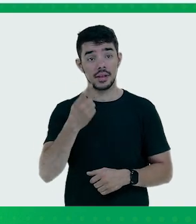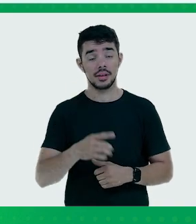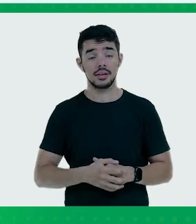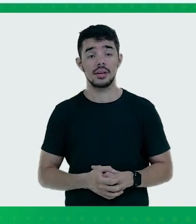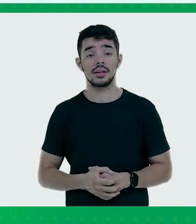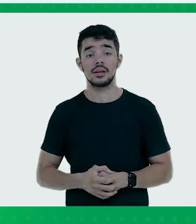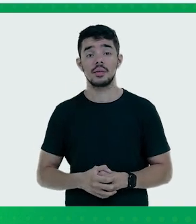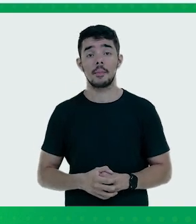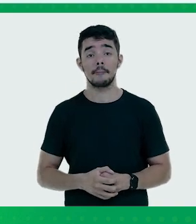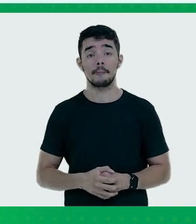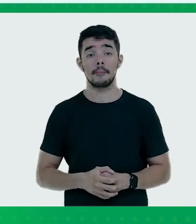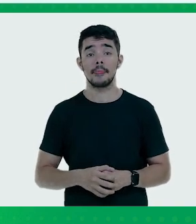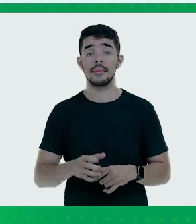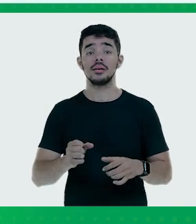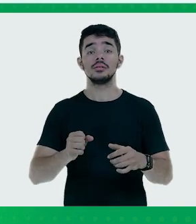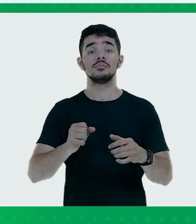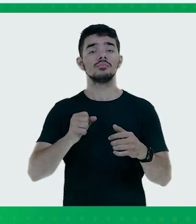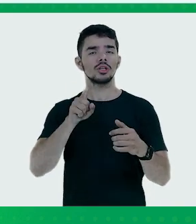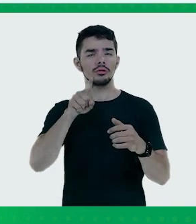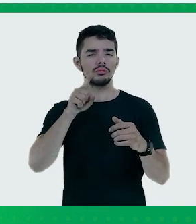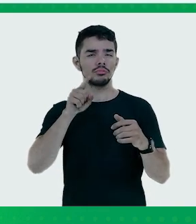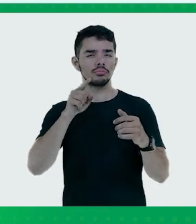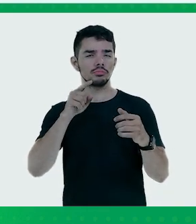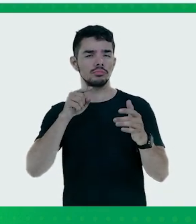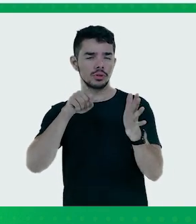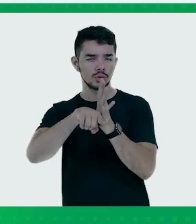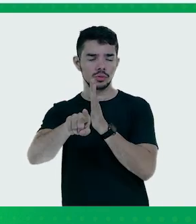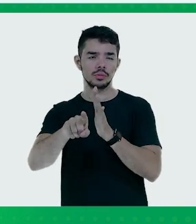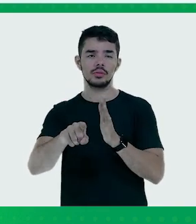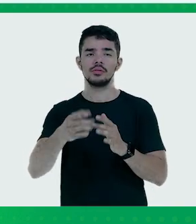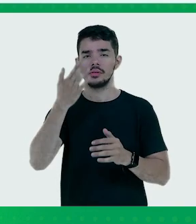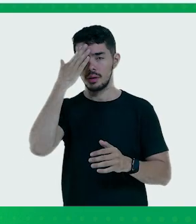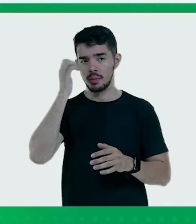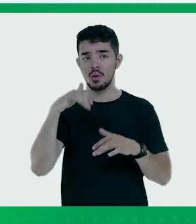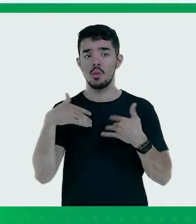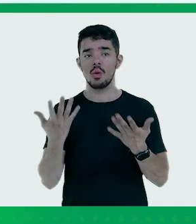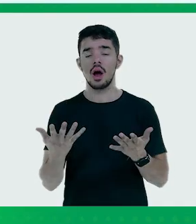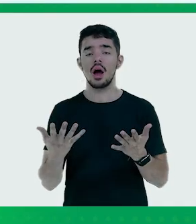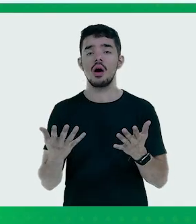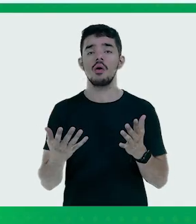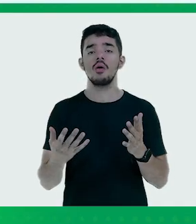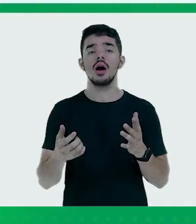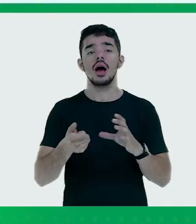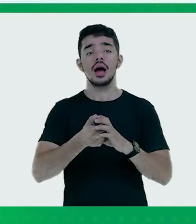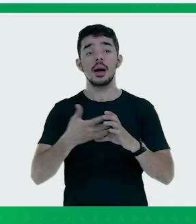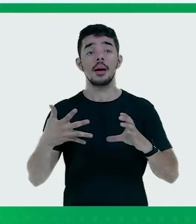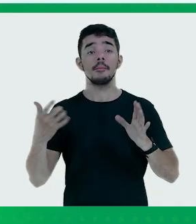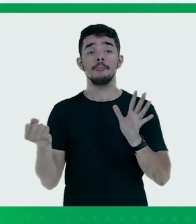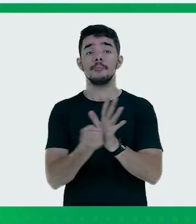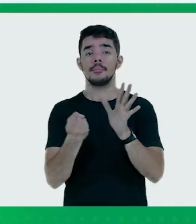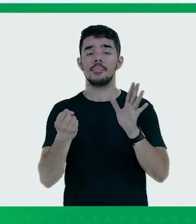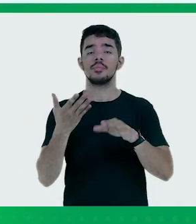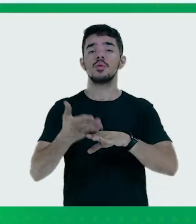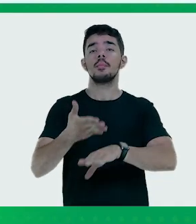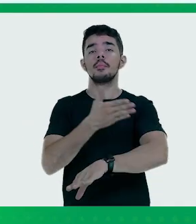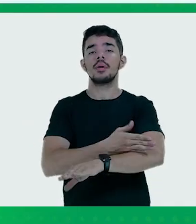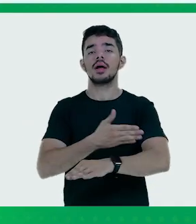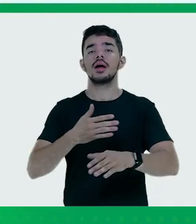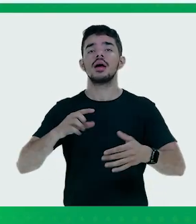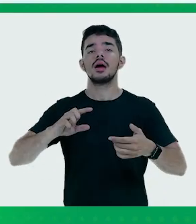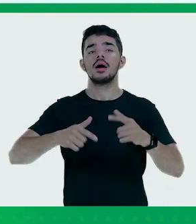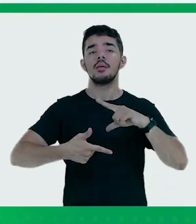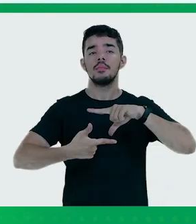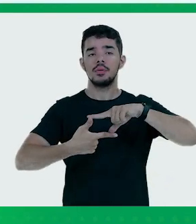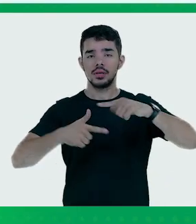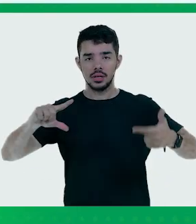traz o seguinte, um questionamento para saber qual é o aspecto marcante do pré-modernismo. E aí,